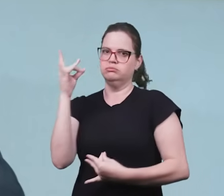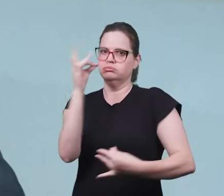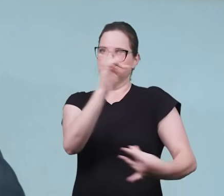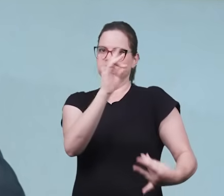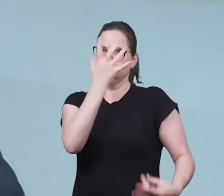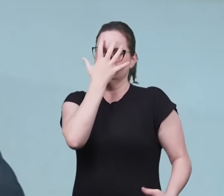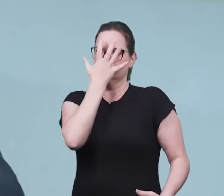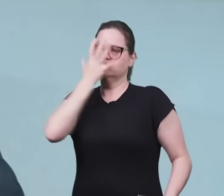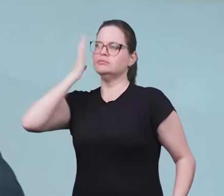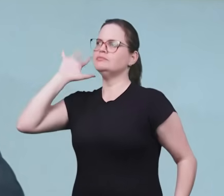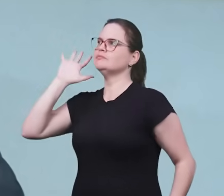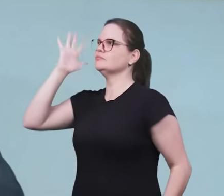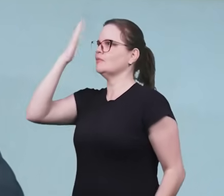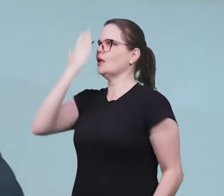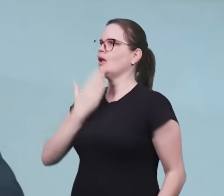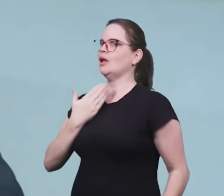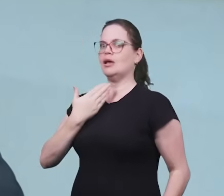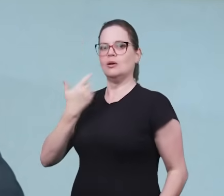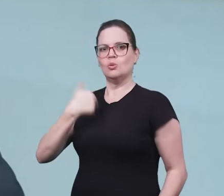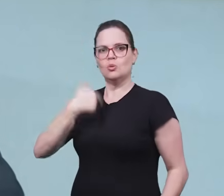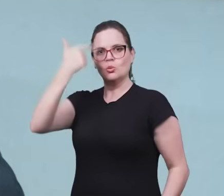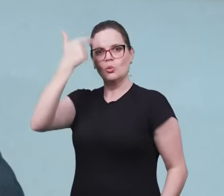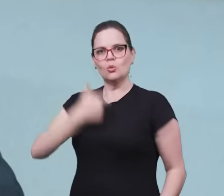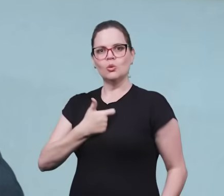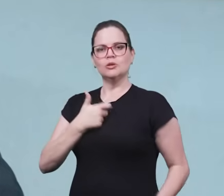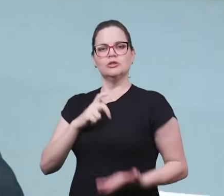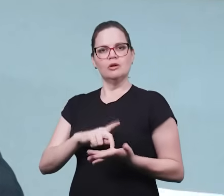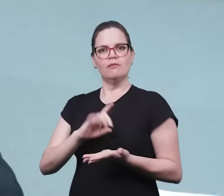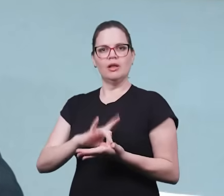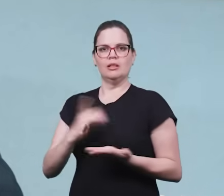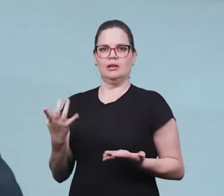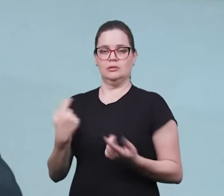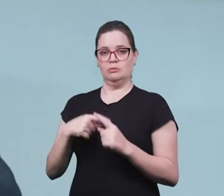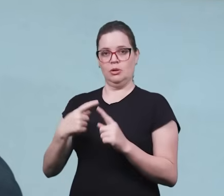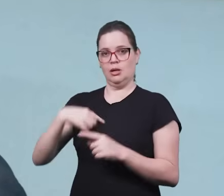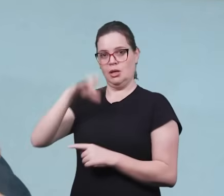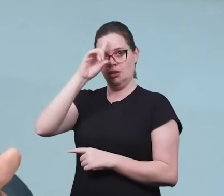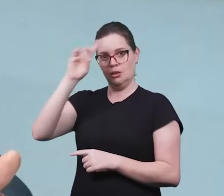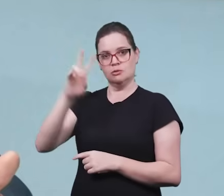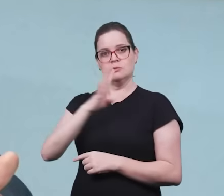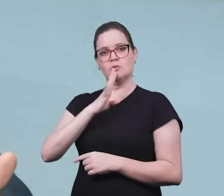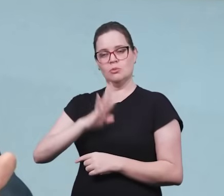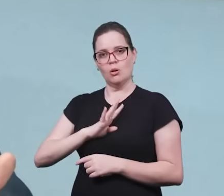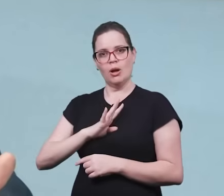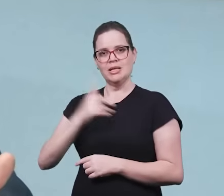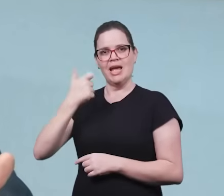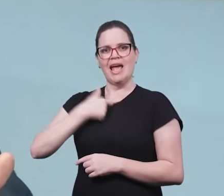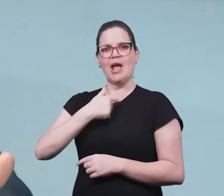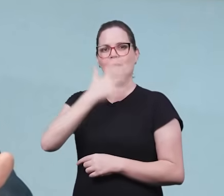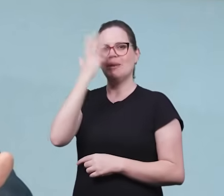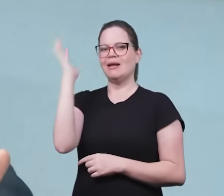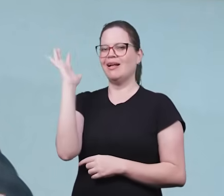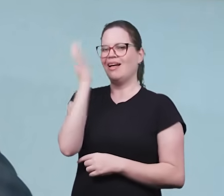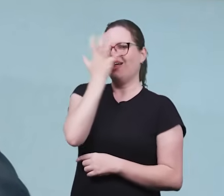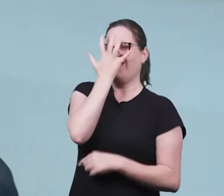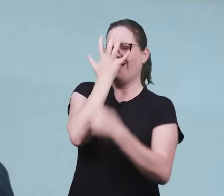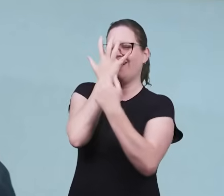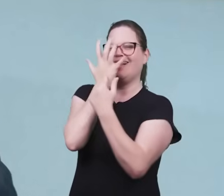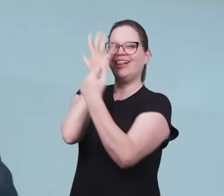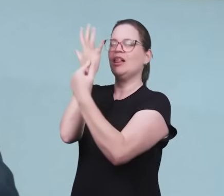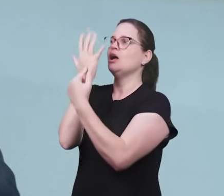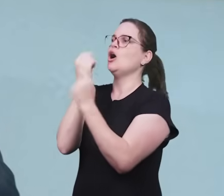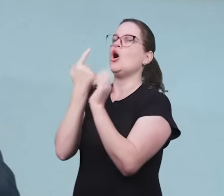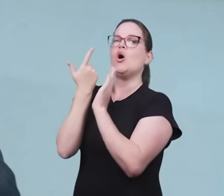somos, porque Deus conhece, nós não podemos interpretar, querer mostrar ser outra pessoa, sendo que não é aquilo